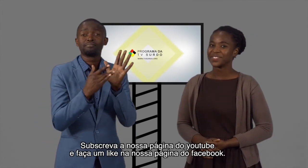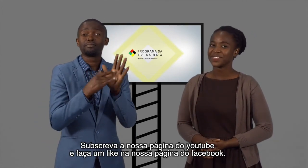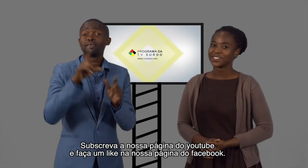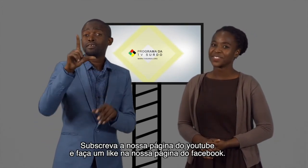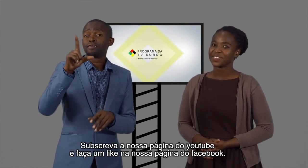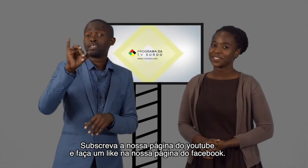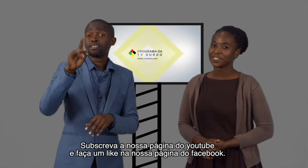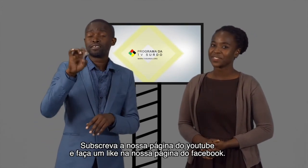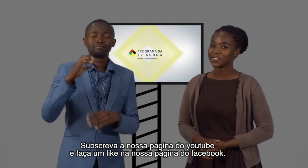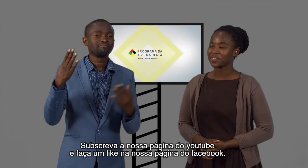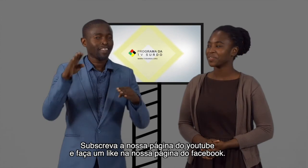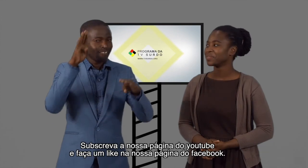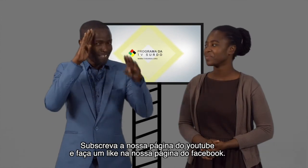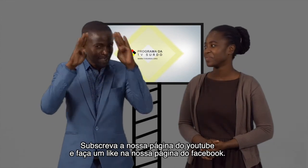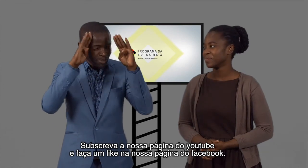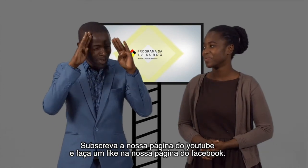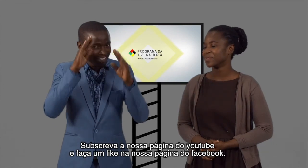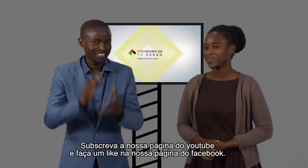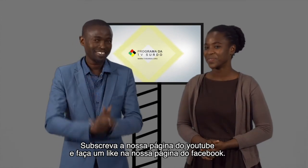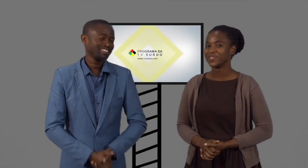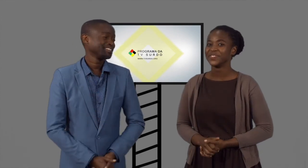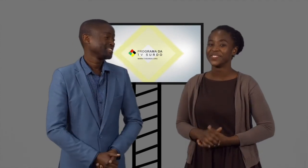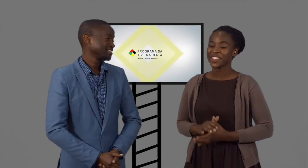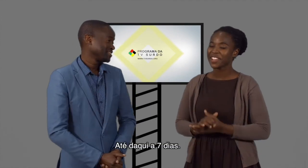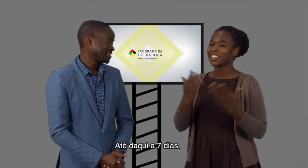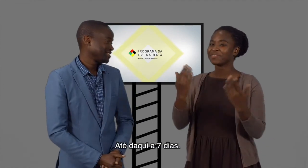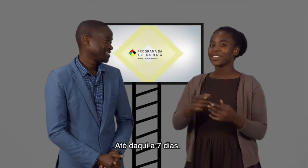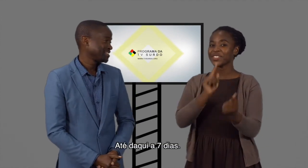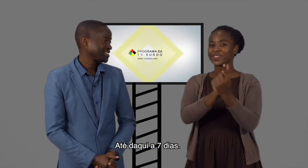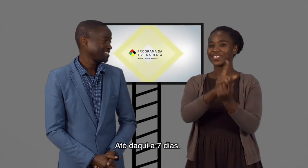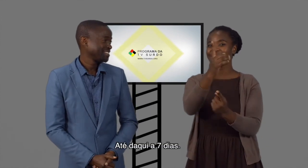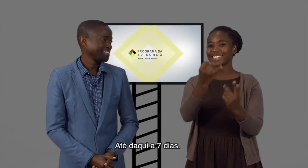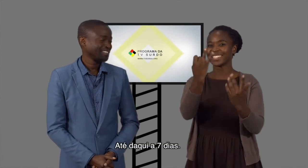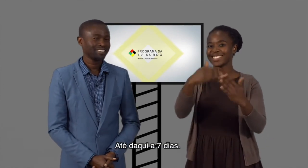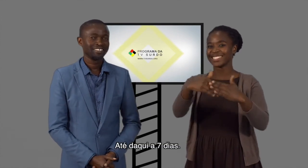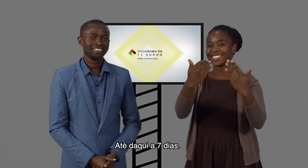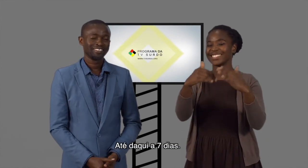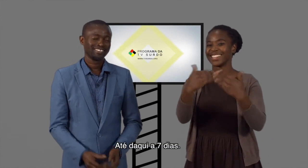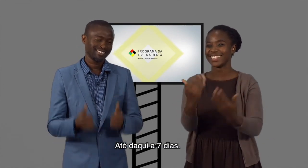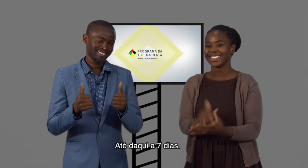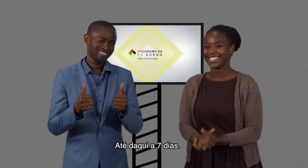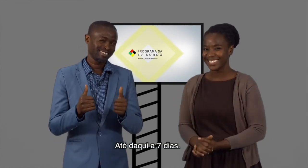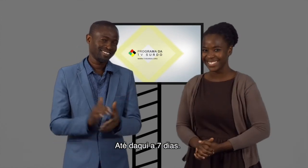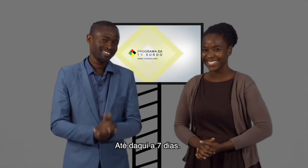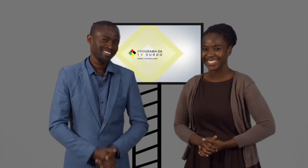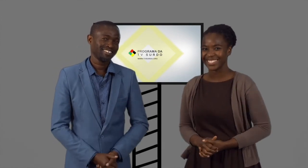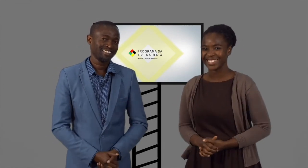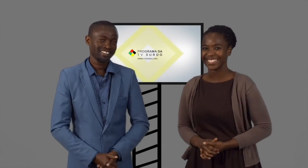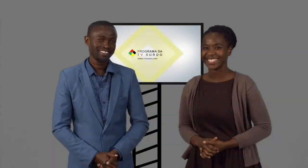faça um like na nossa página do Facebook. Até daqui a sete dias!